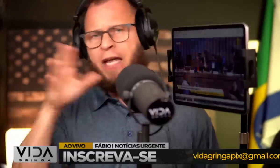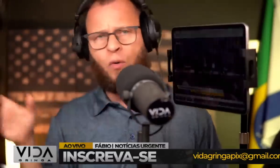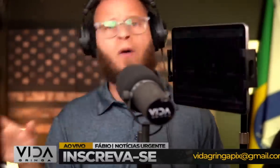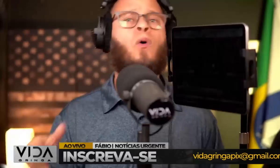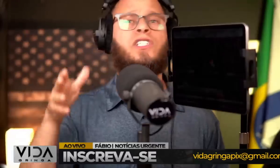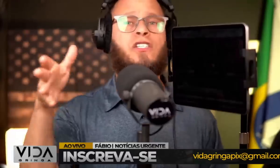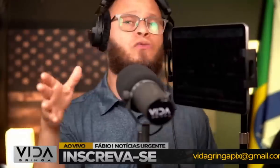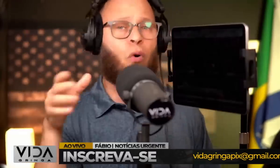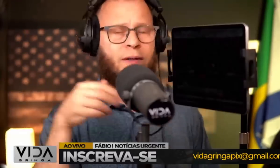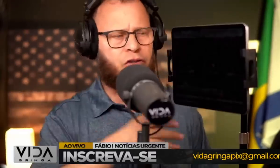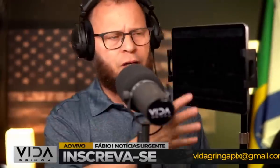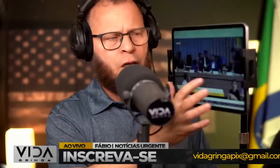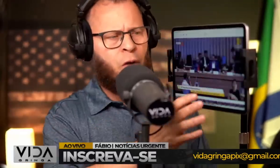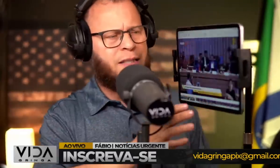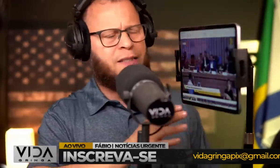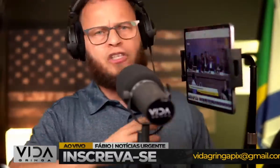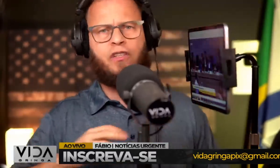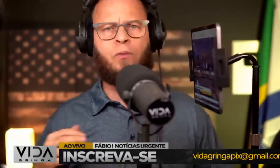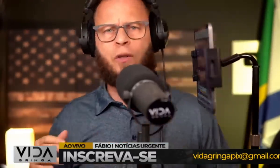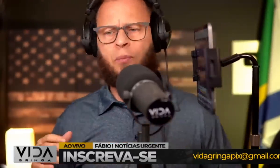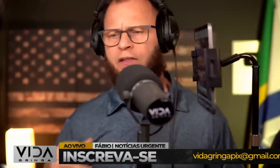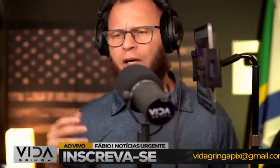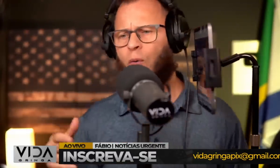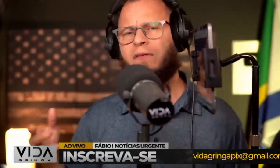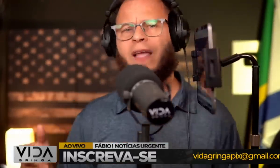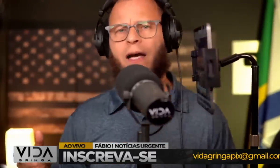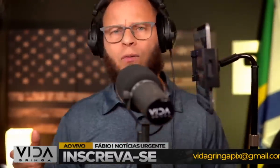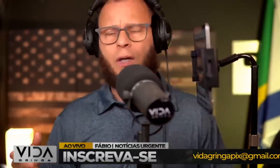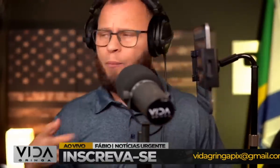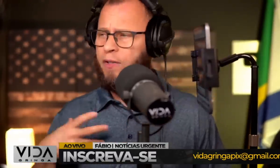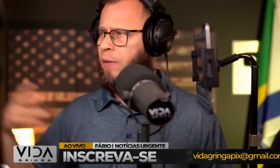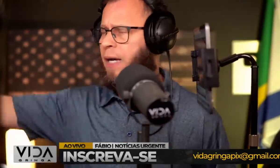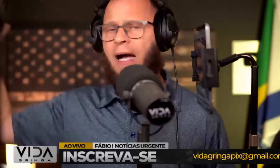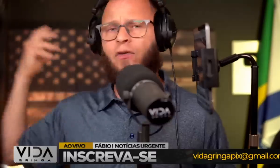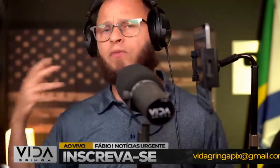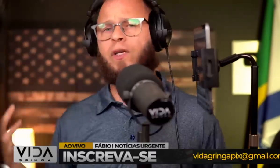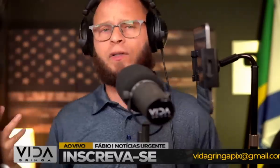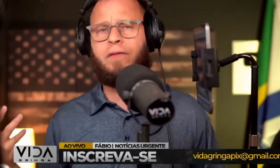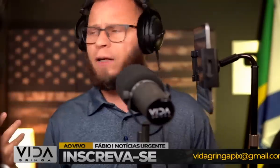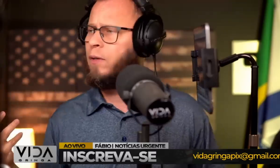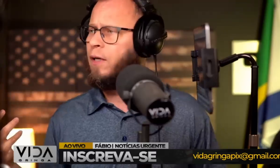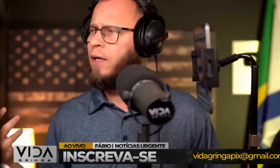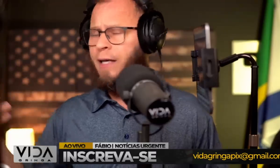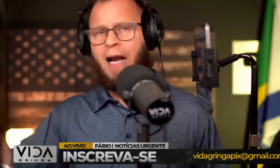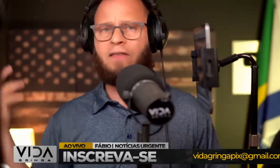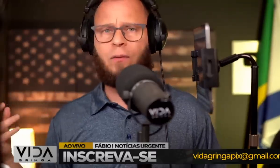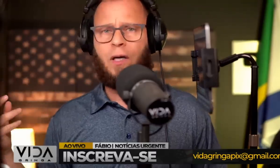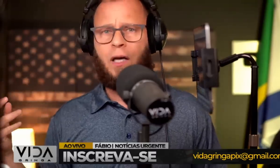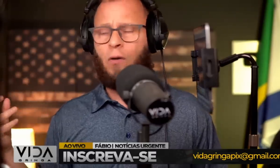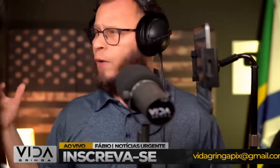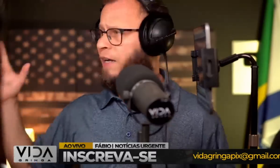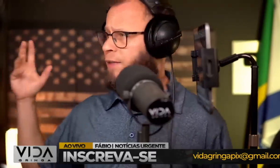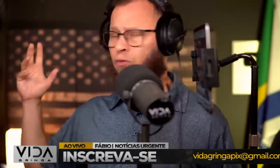nenhuma ou existe em todas não existe nenhum tipo de circuito interno por exemplo na minha casa eu tenho um circuito interno e grava